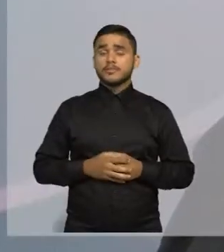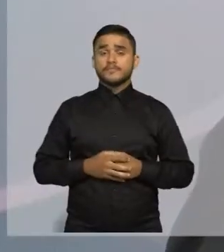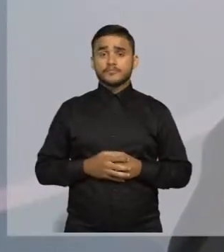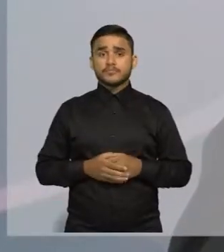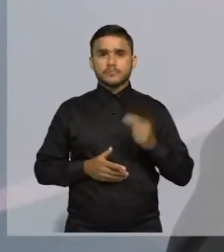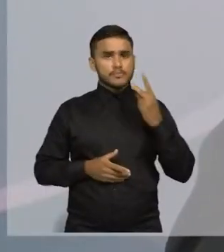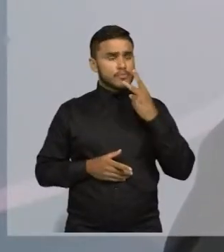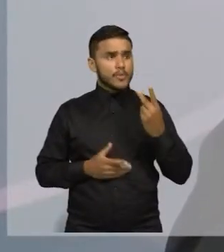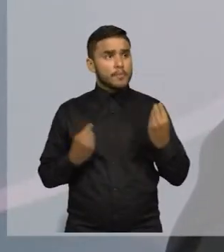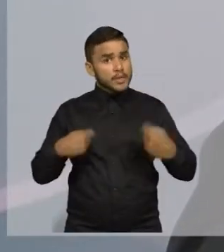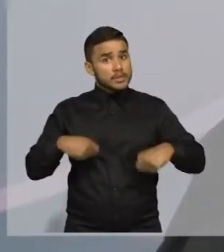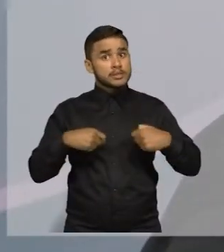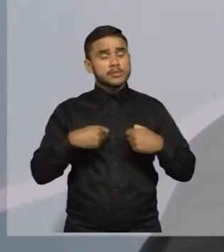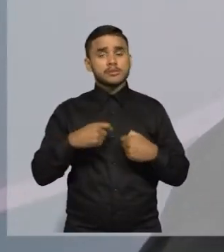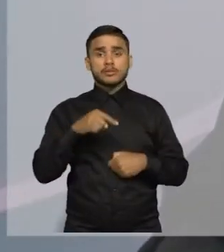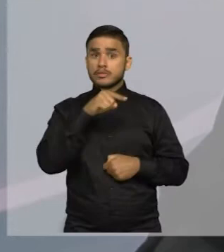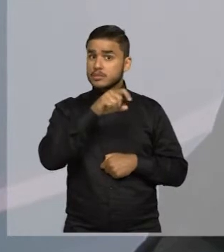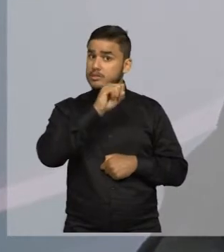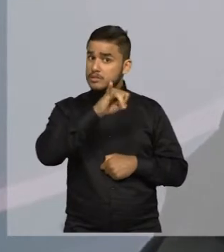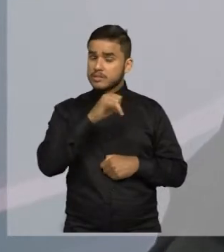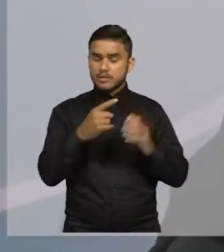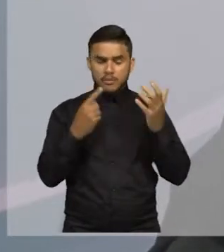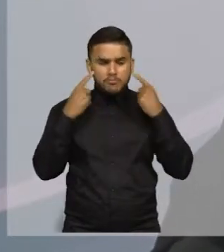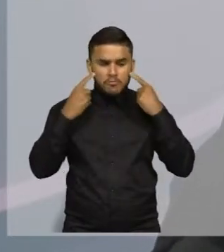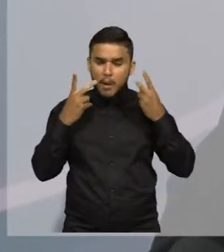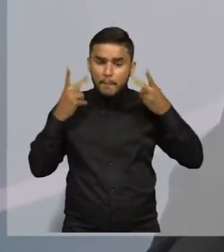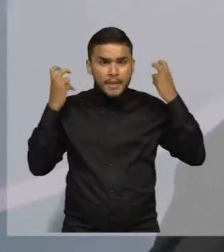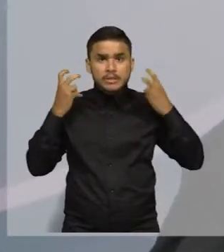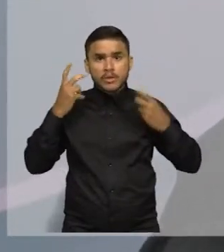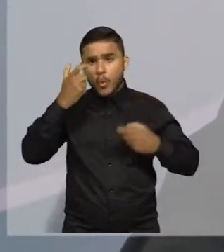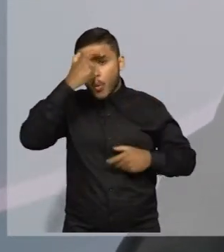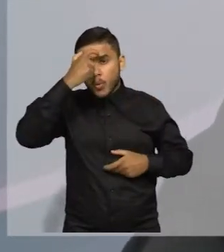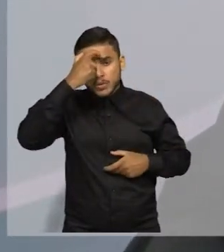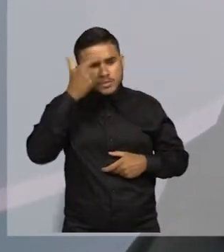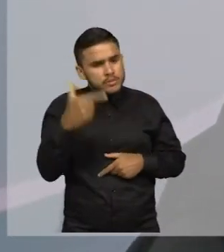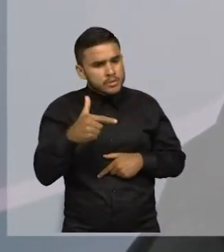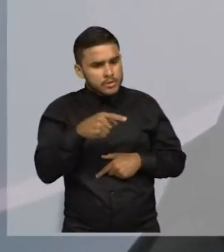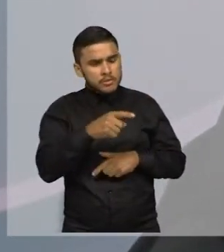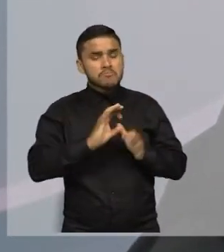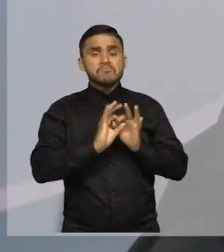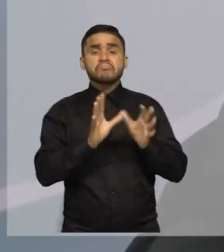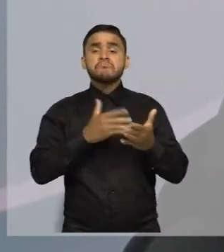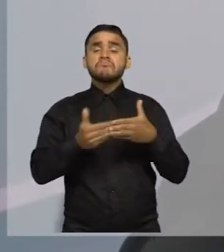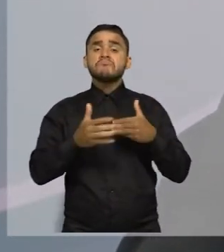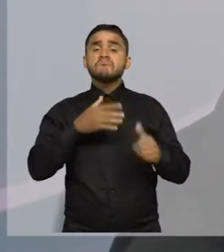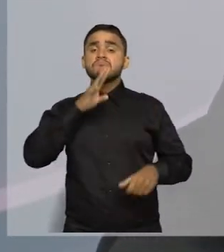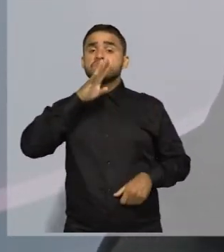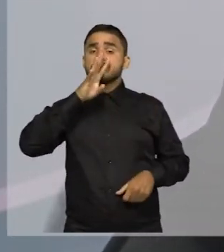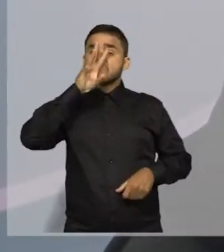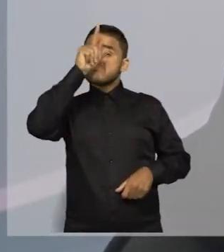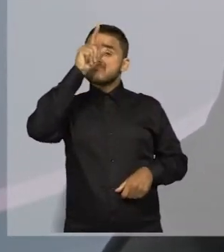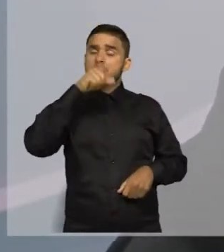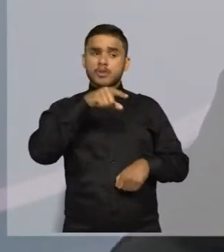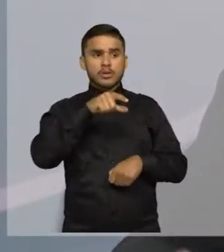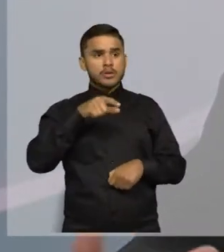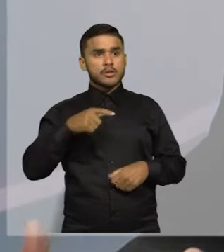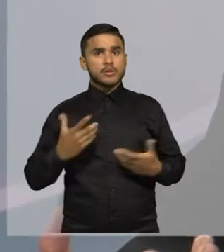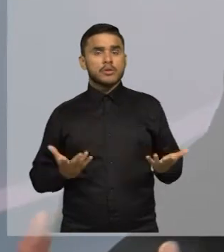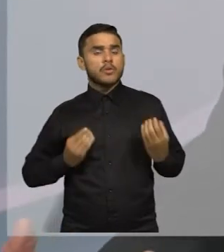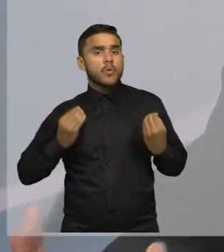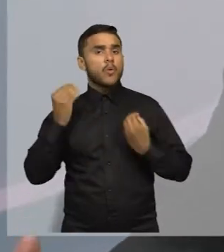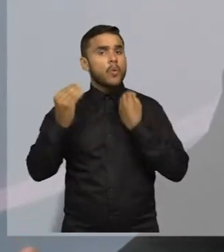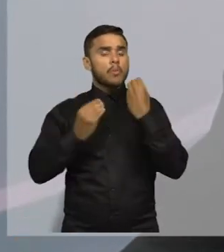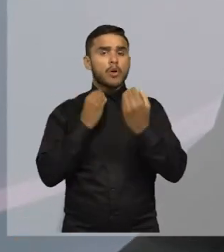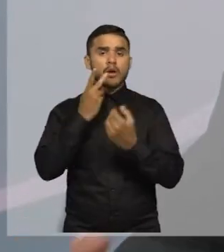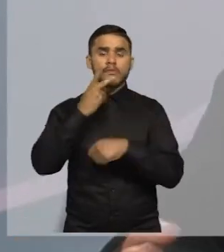é inimputável, o sujeito que não percebe a gravidade da sua conduta, ou percebendo, não consegue